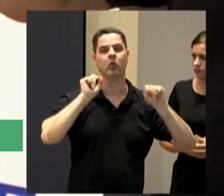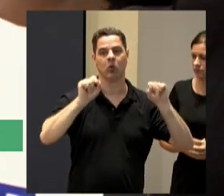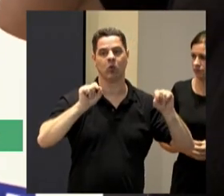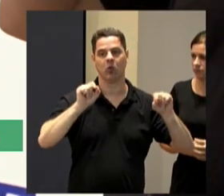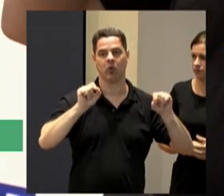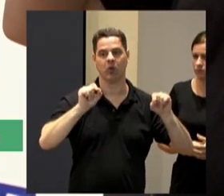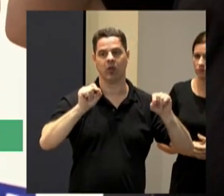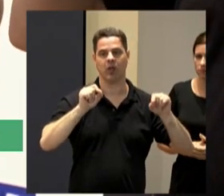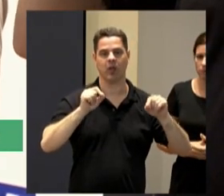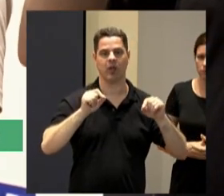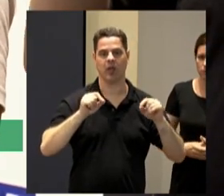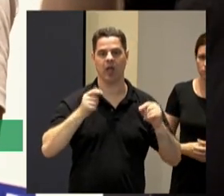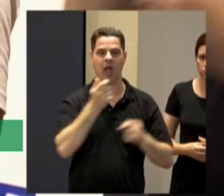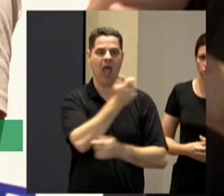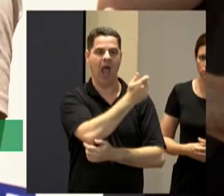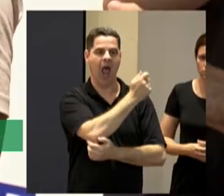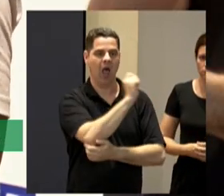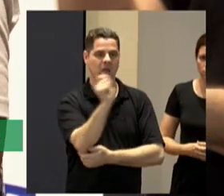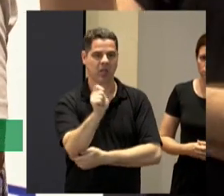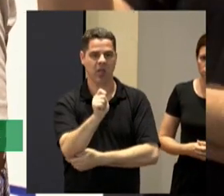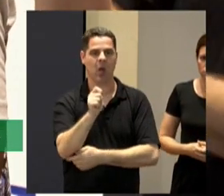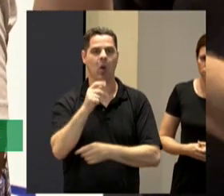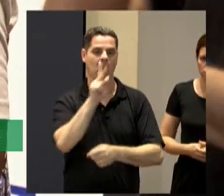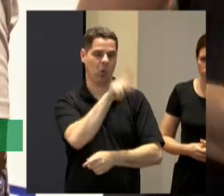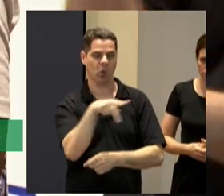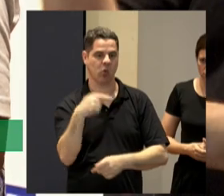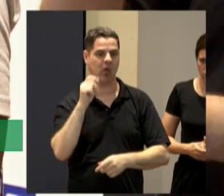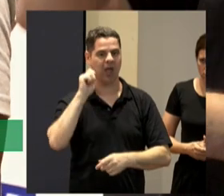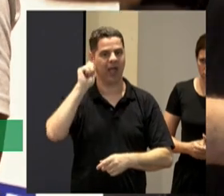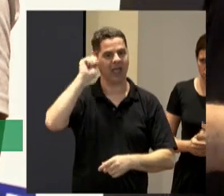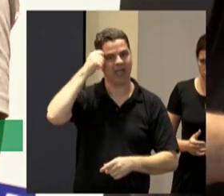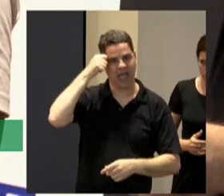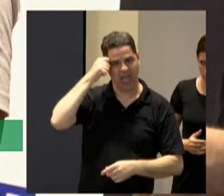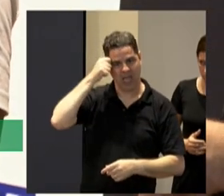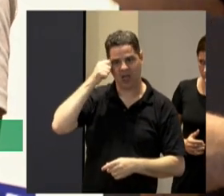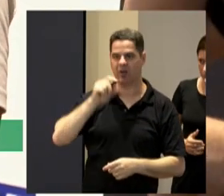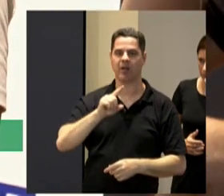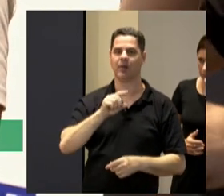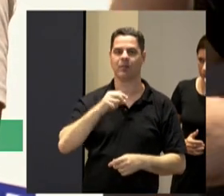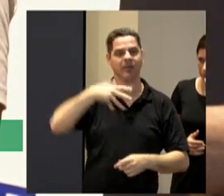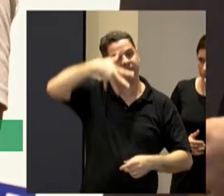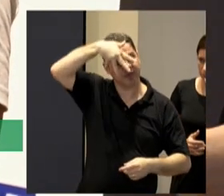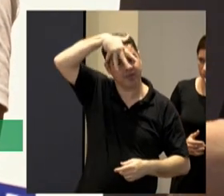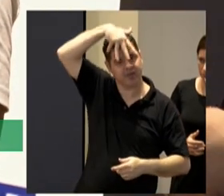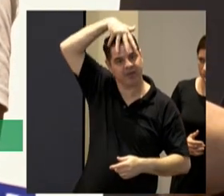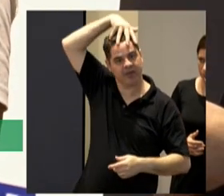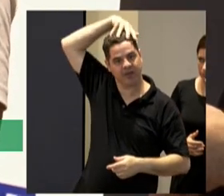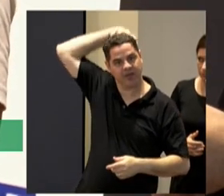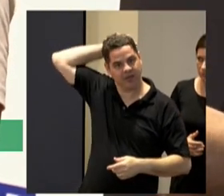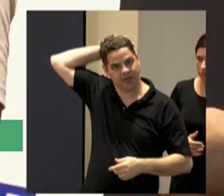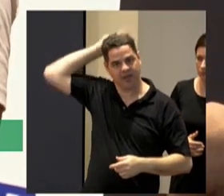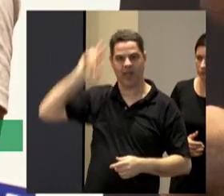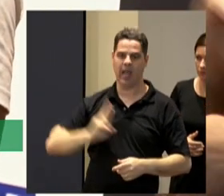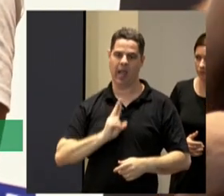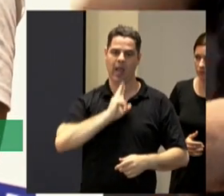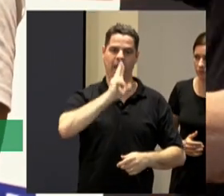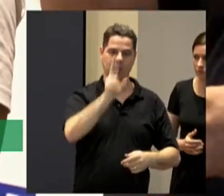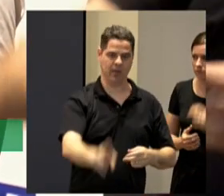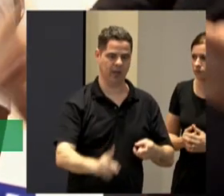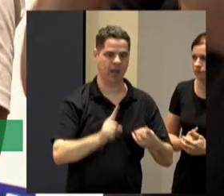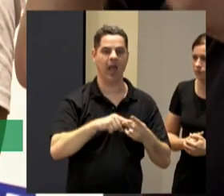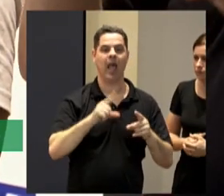a Associação de Professores Negros, a Zâmbia está representando, podemos afirmar que